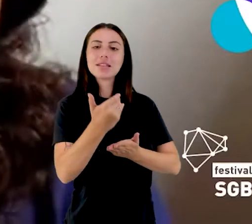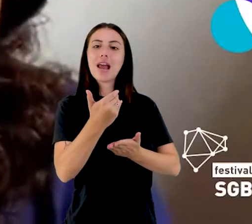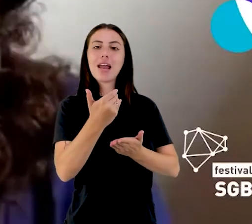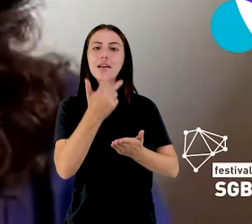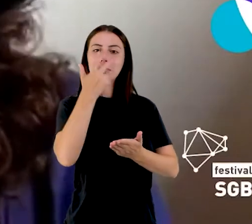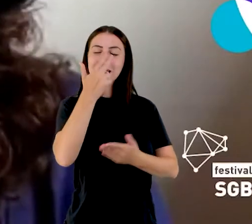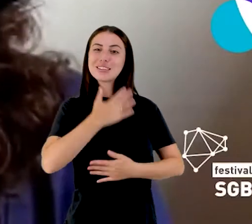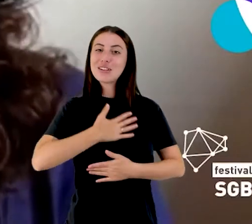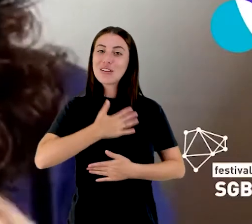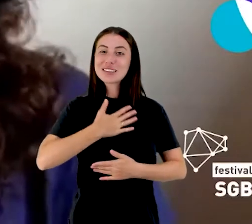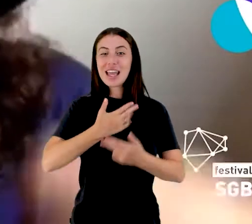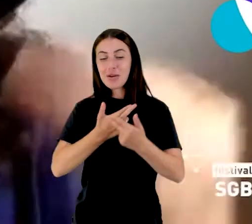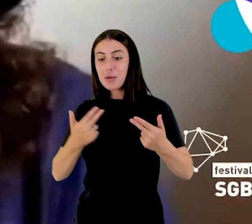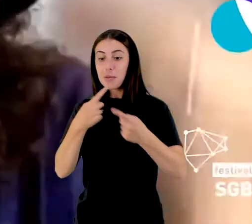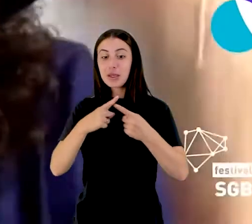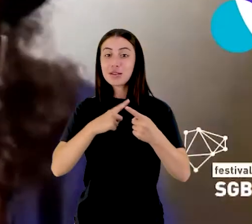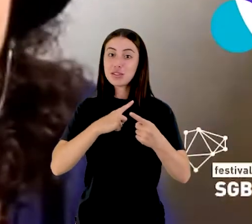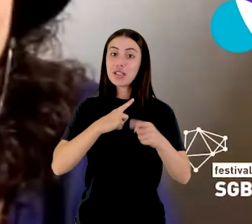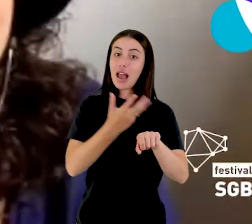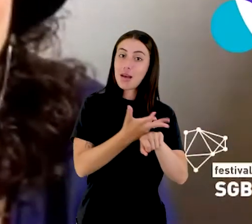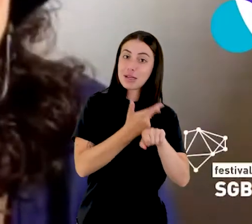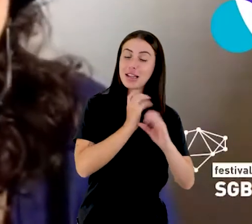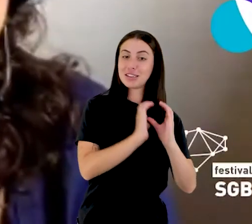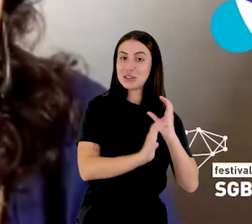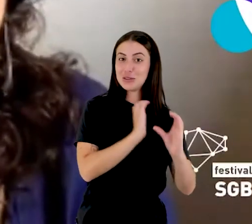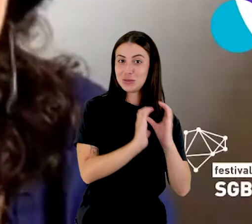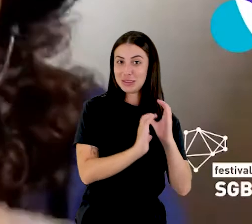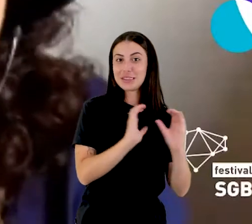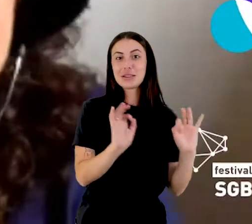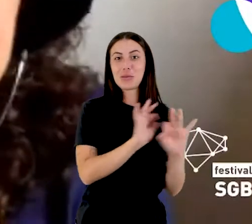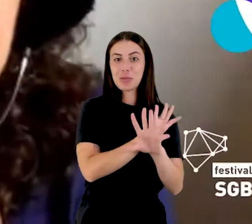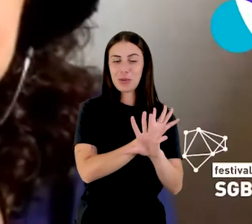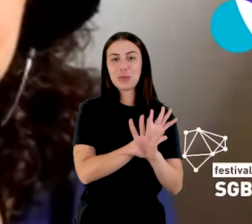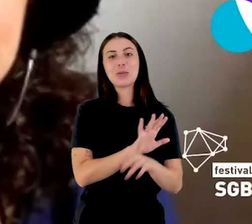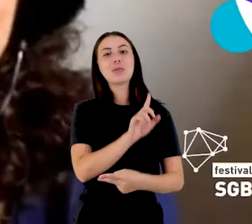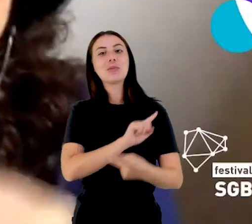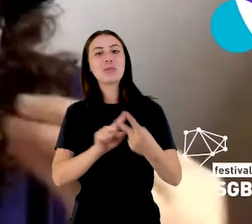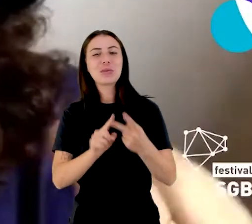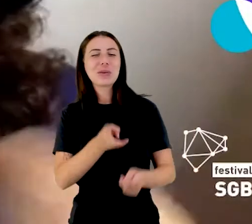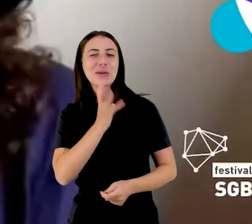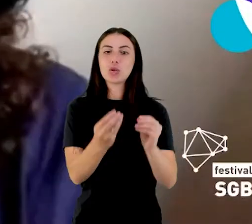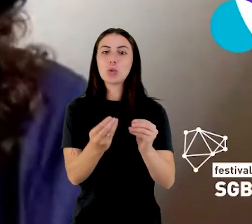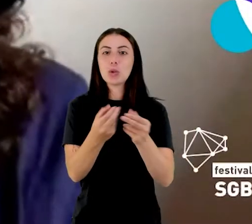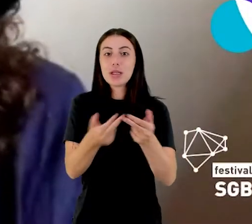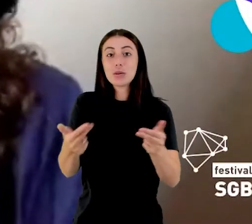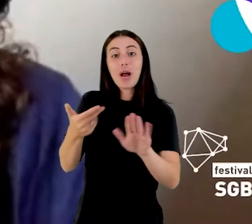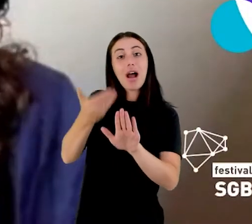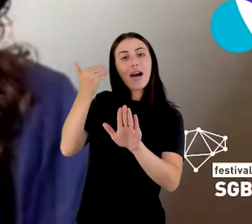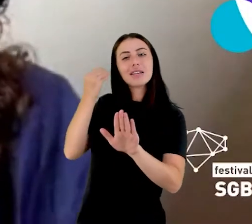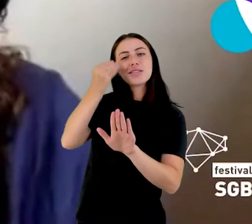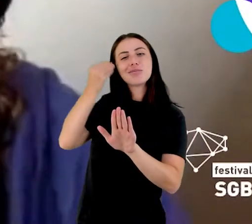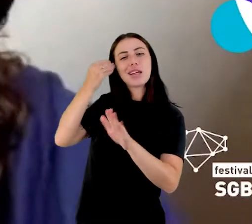e desde então, ali eu me entendi, eu me encontrei nesse ofício, porque eu juntei as habilidades